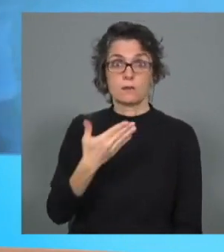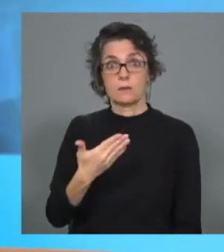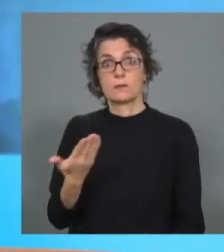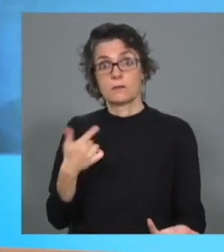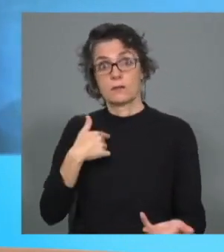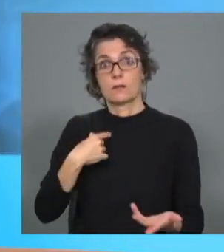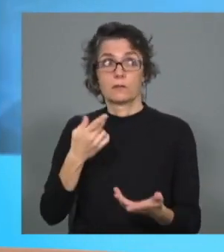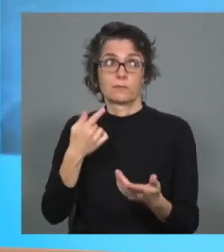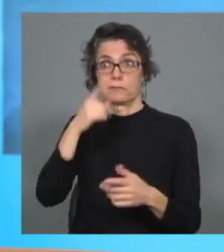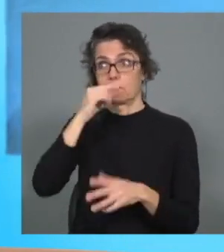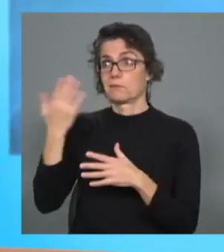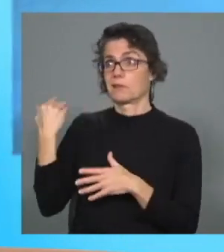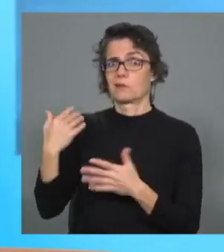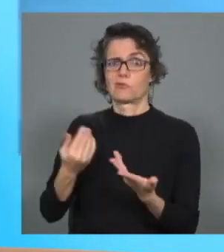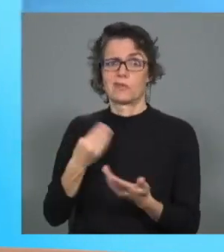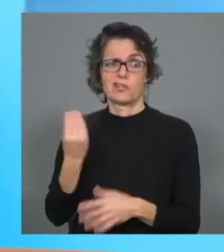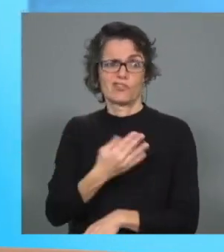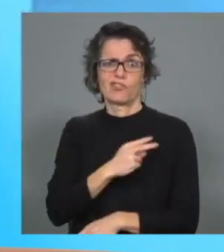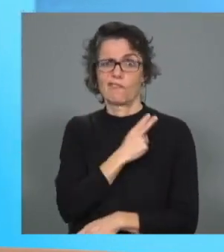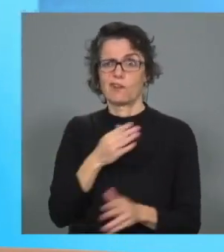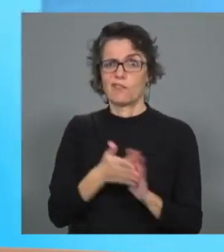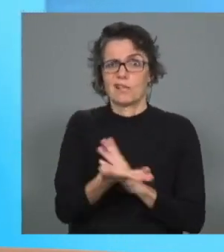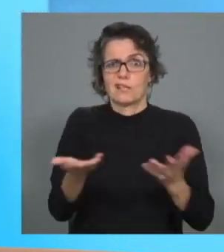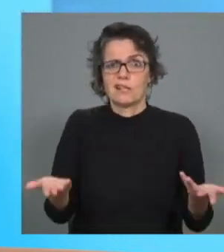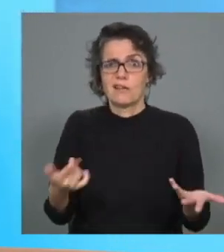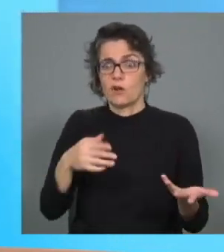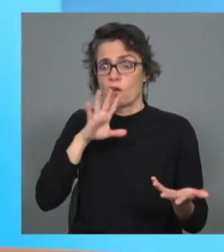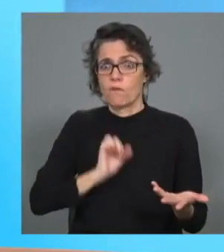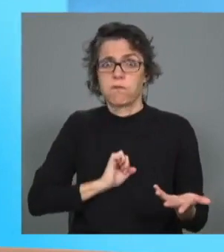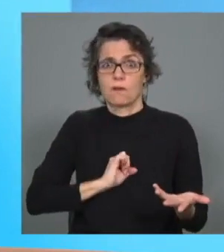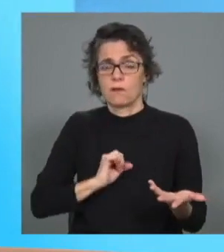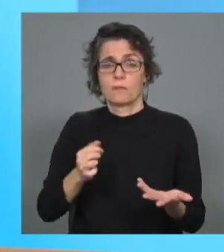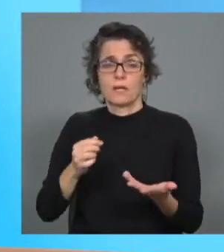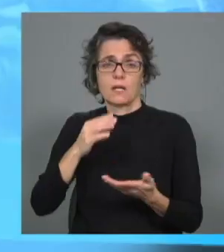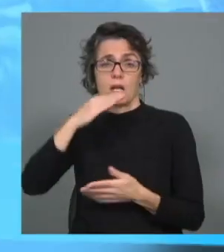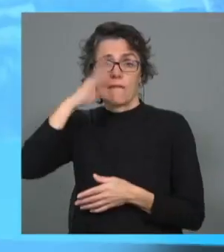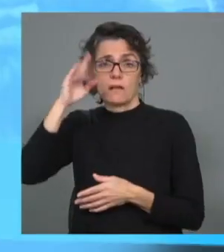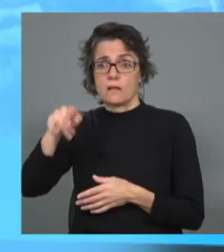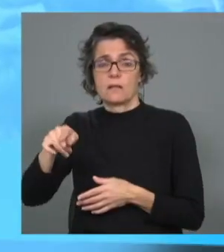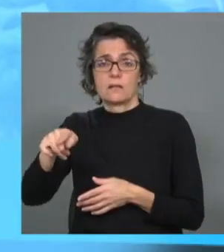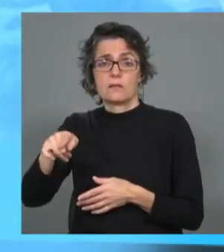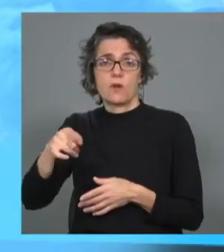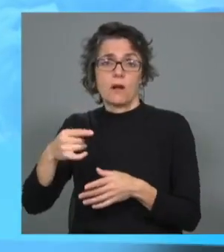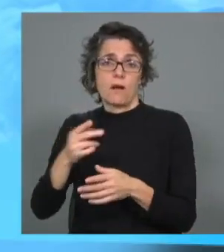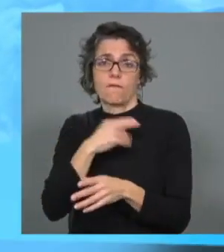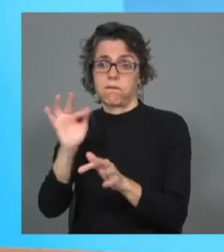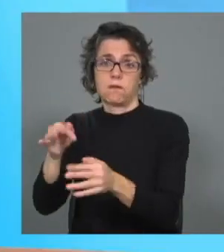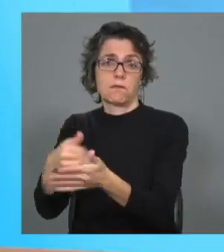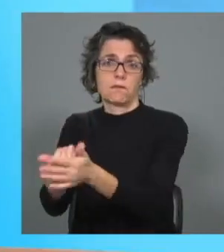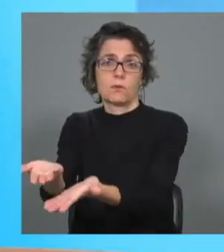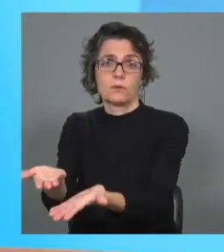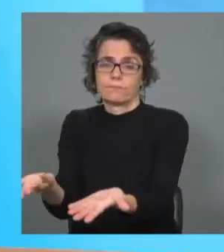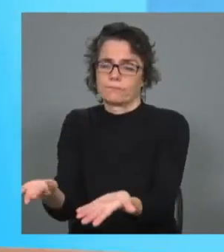entrar para a faculdade, isto é claramente uma geração, porque o meu filho mais velho está a sair da faculdade dentro de breve. E, portanto, é uma